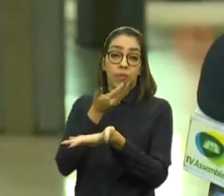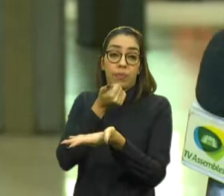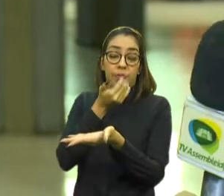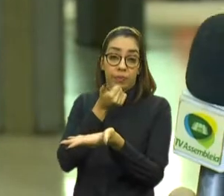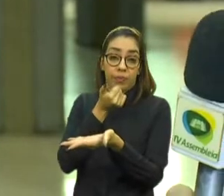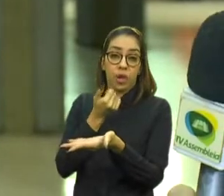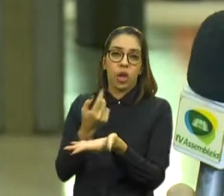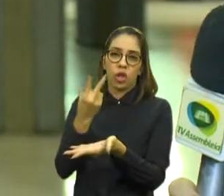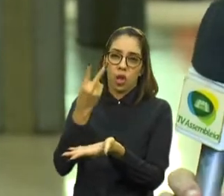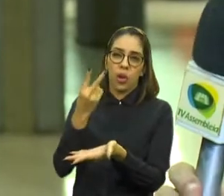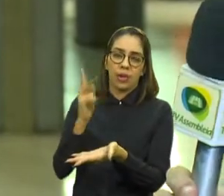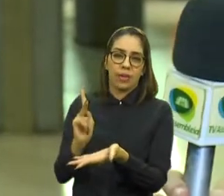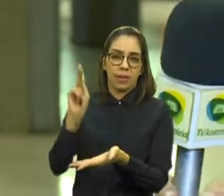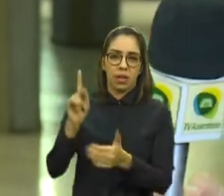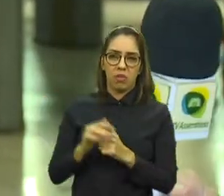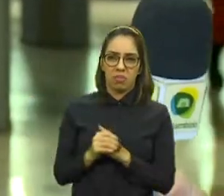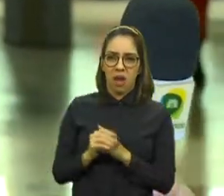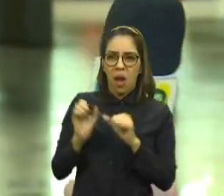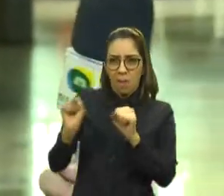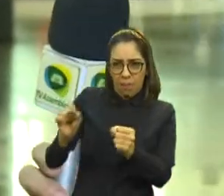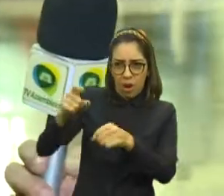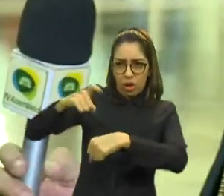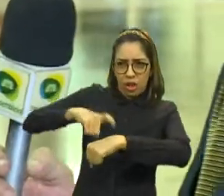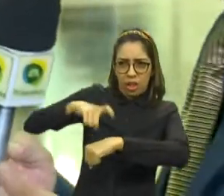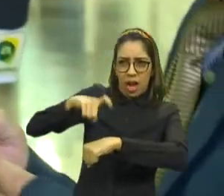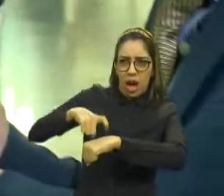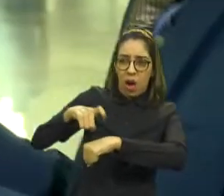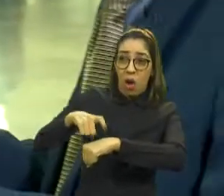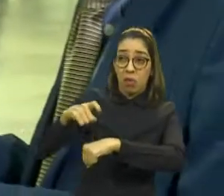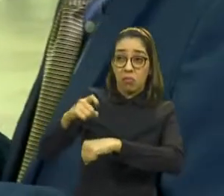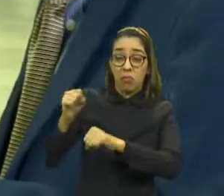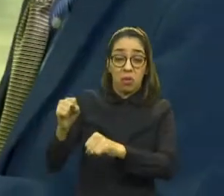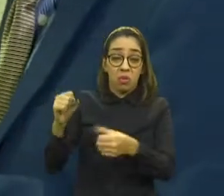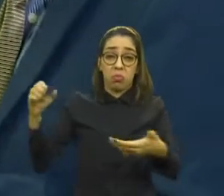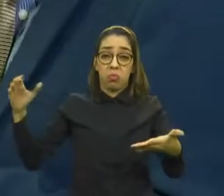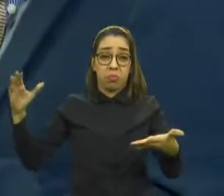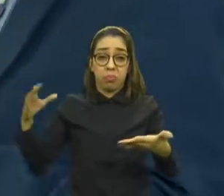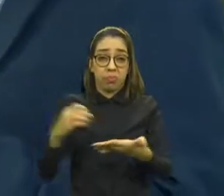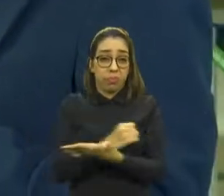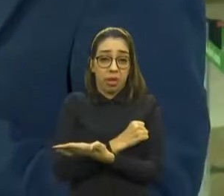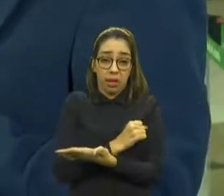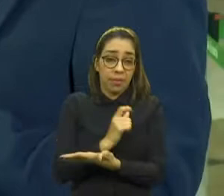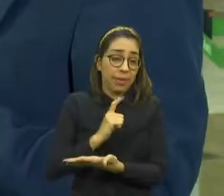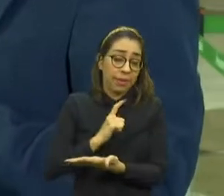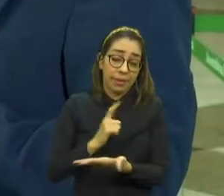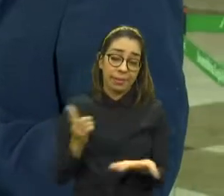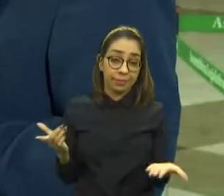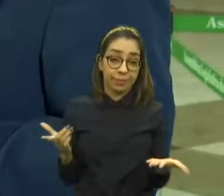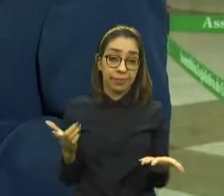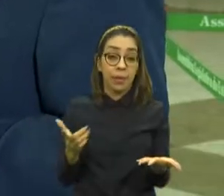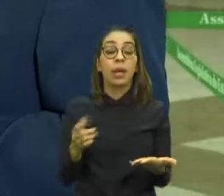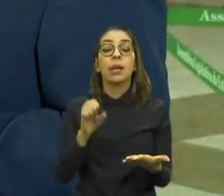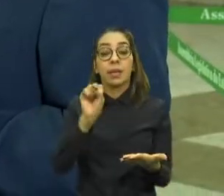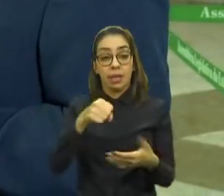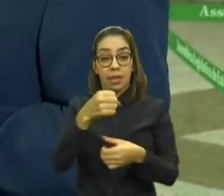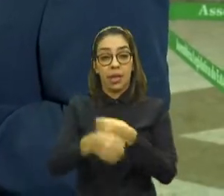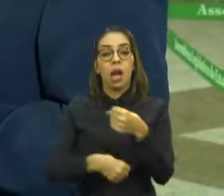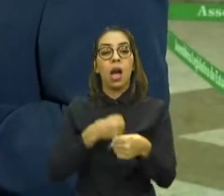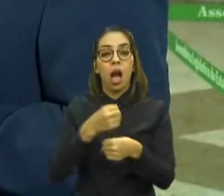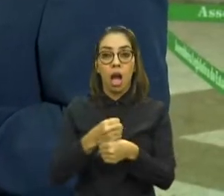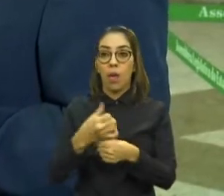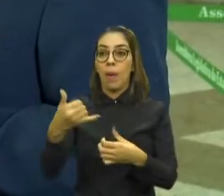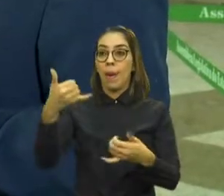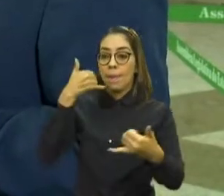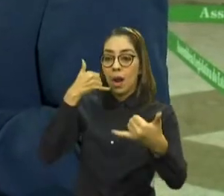lá na bilheteria na hora, né? Porque pode ser que não tenha mais ingressos, que o número é limitado de pessoas, né? Isso, esse ano a gente está tendo muitas ligações, está tendo